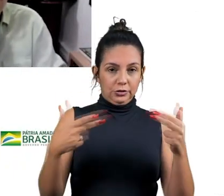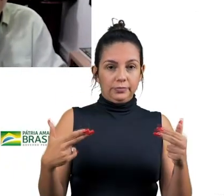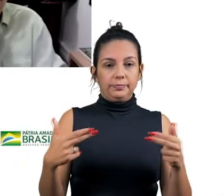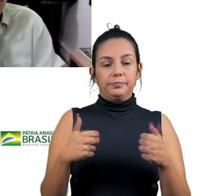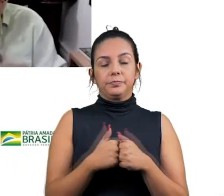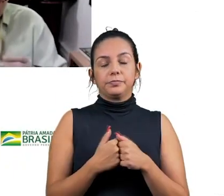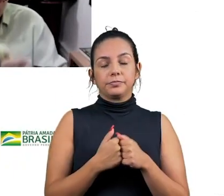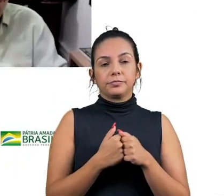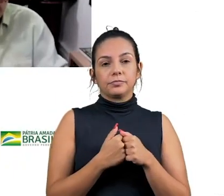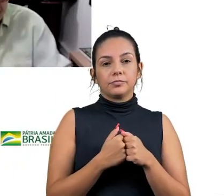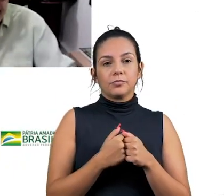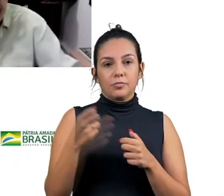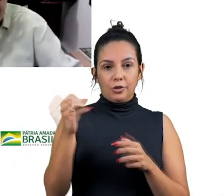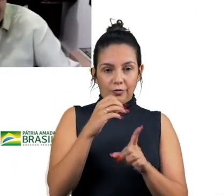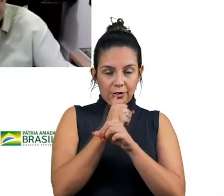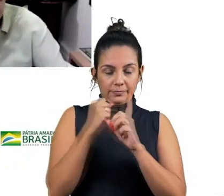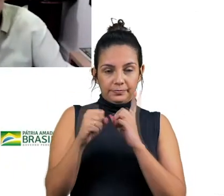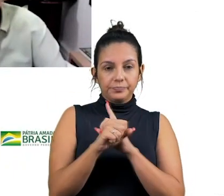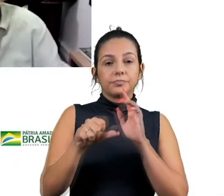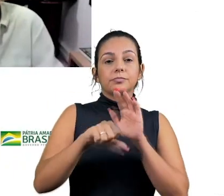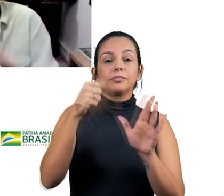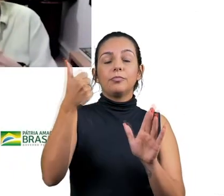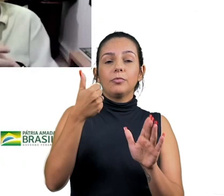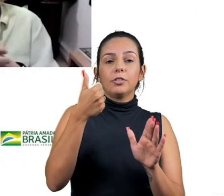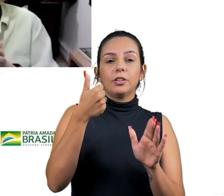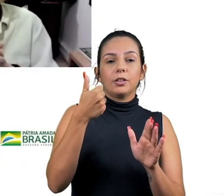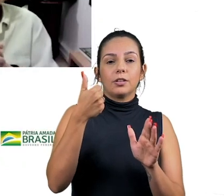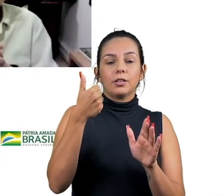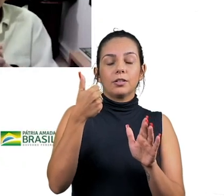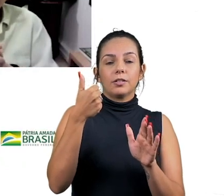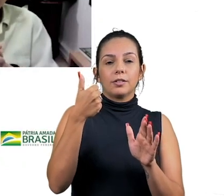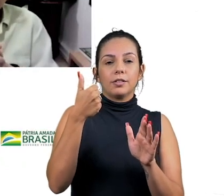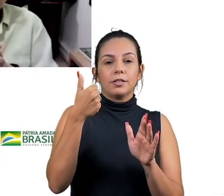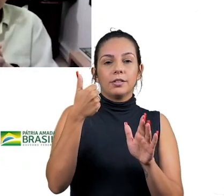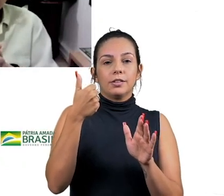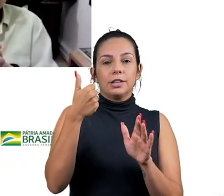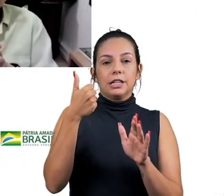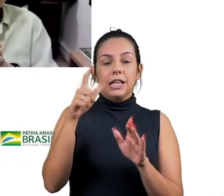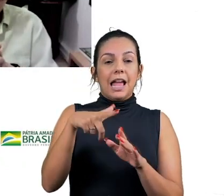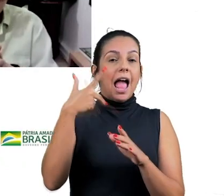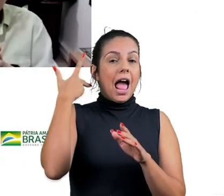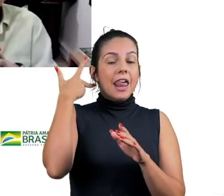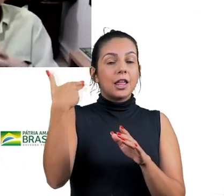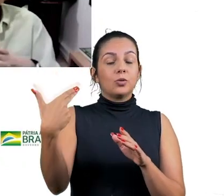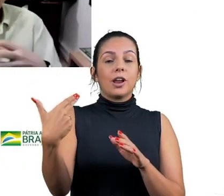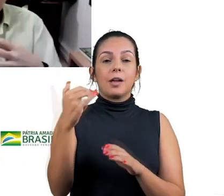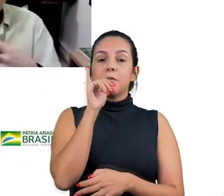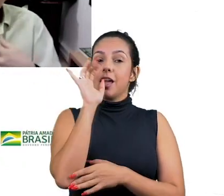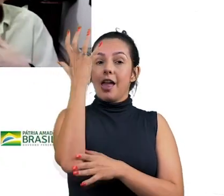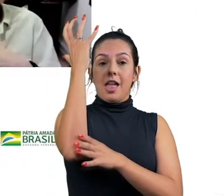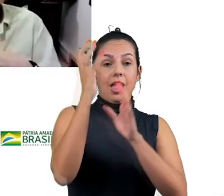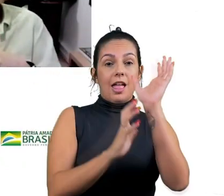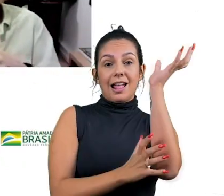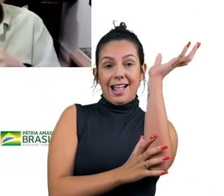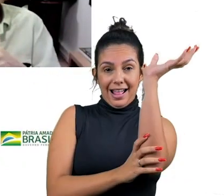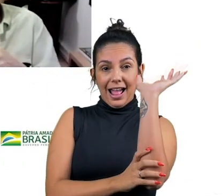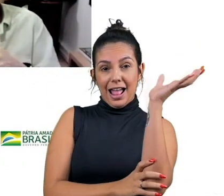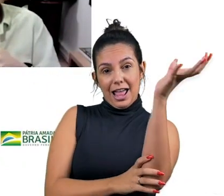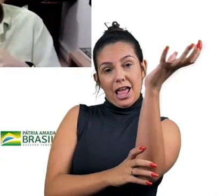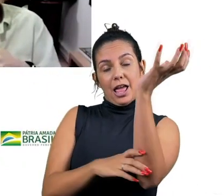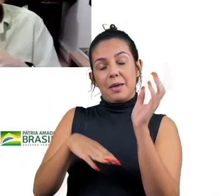análise dessa nova sociedade. Primeiro, a questão dos recursos naturais. Na medida em que,